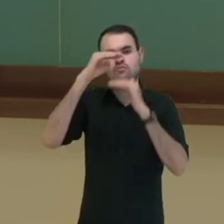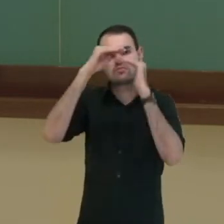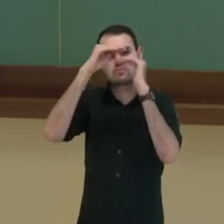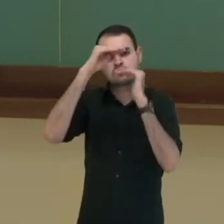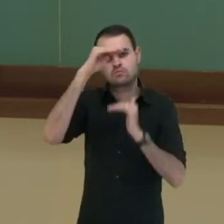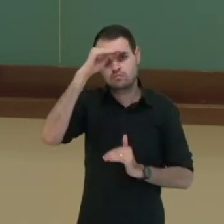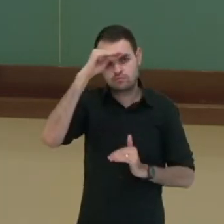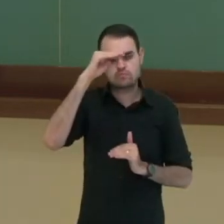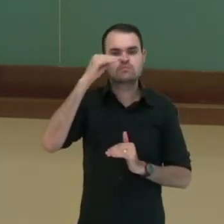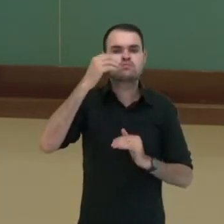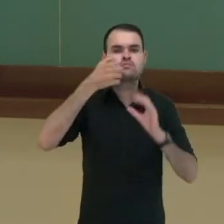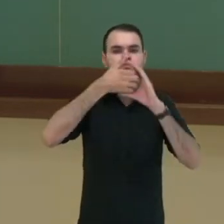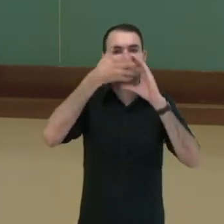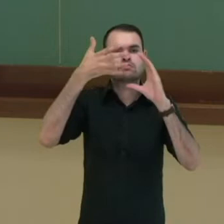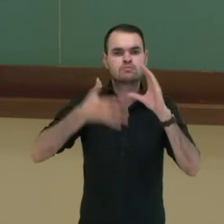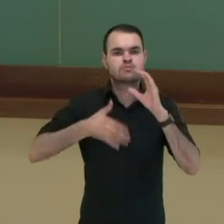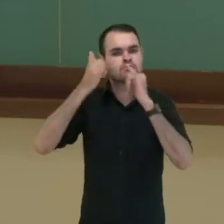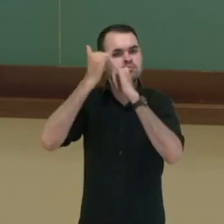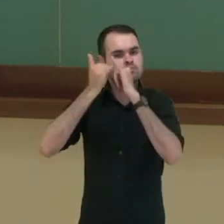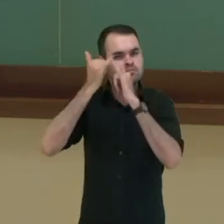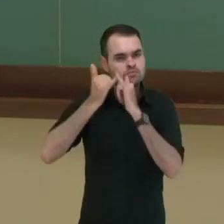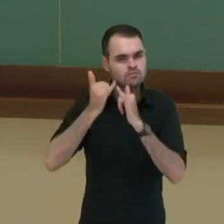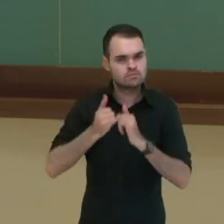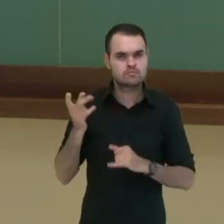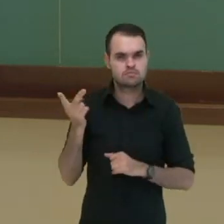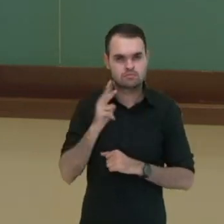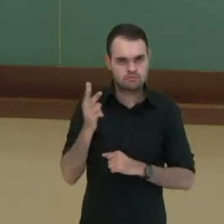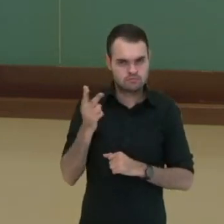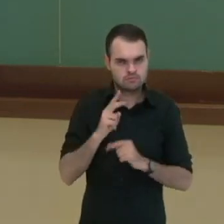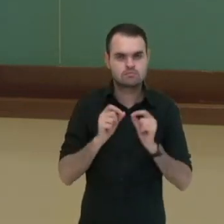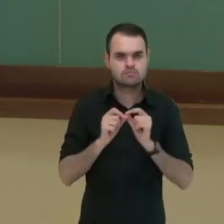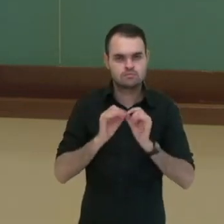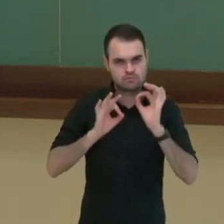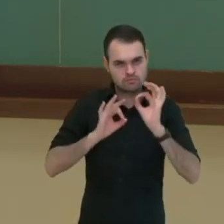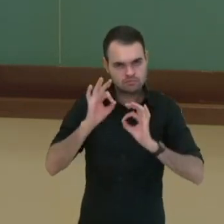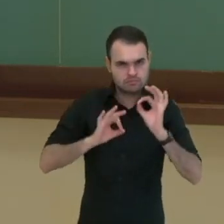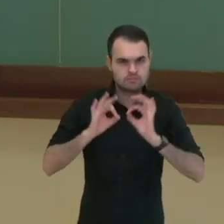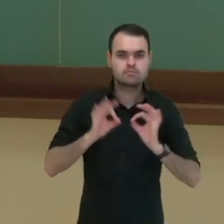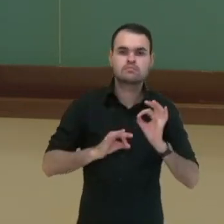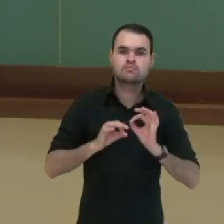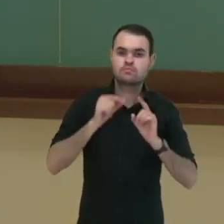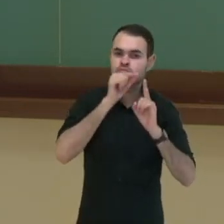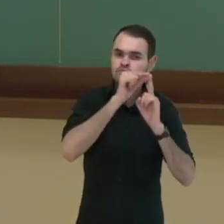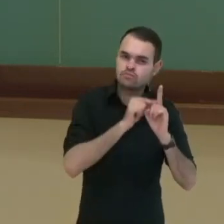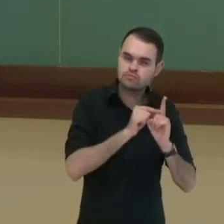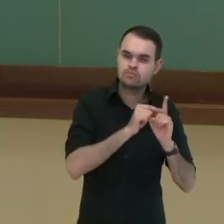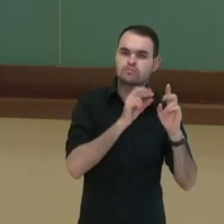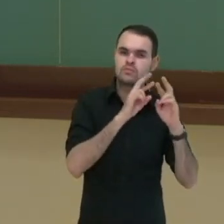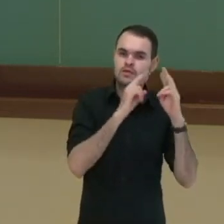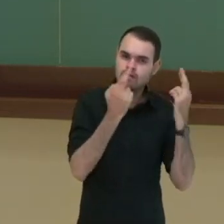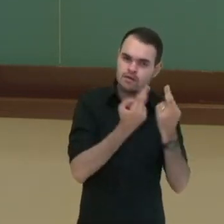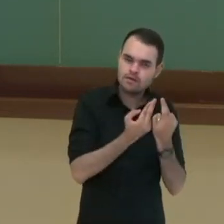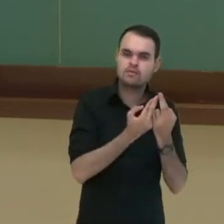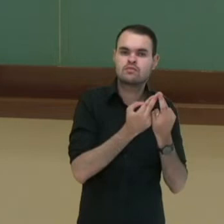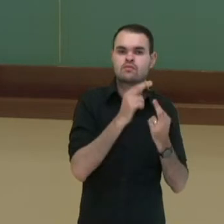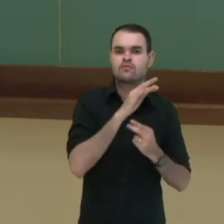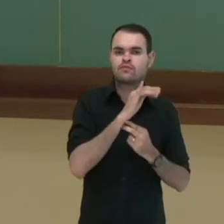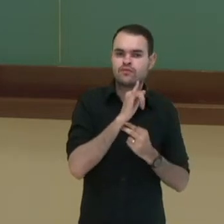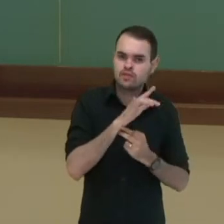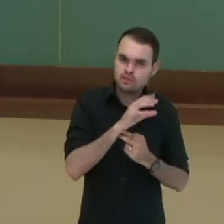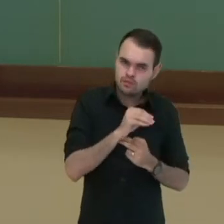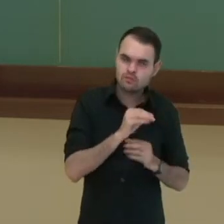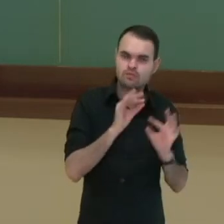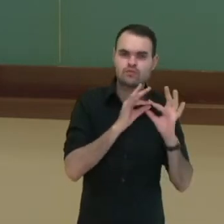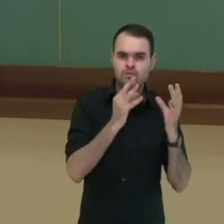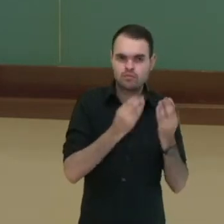as características semelhantes entre eles aí, então, para fazer a classificação aí das espécies, reino, filo, família, né? A ordem, o